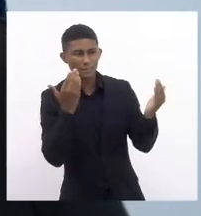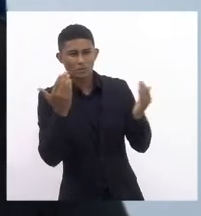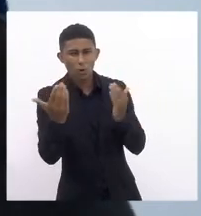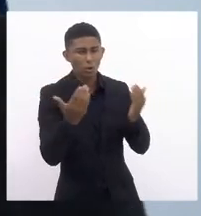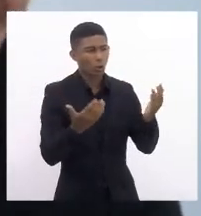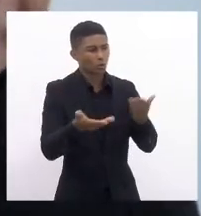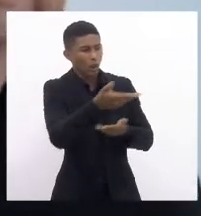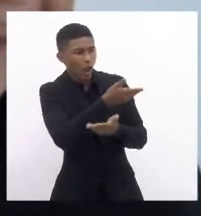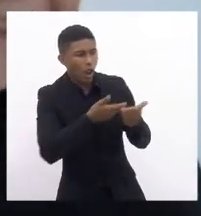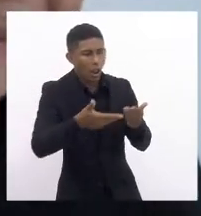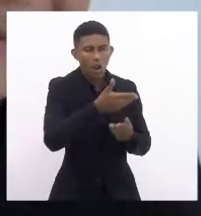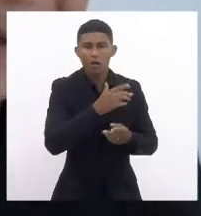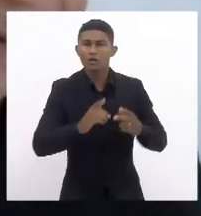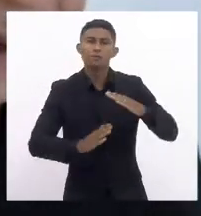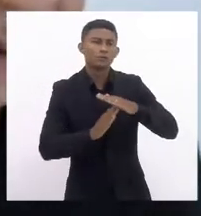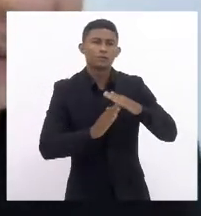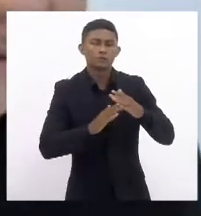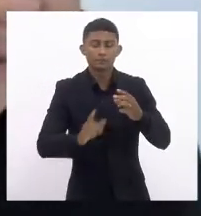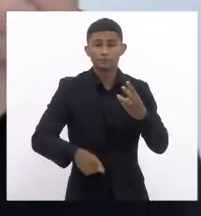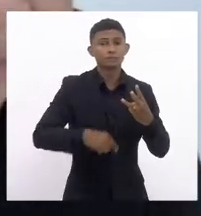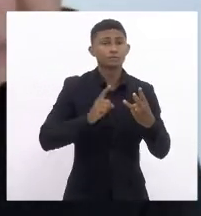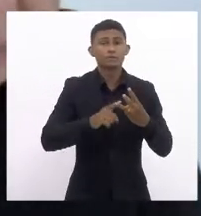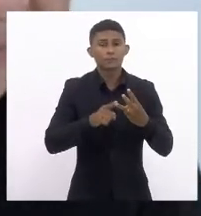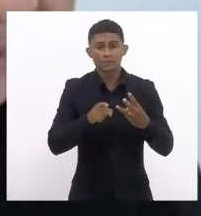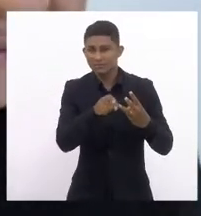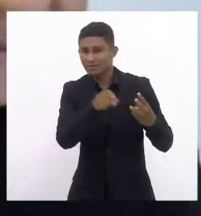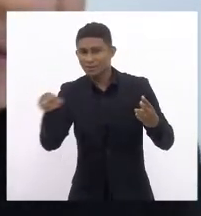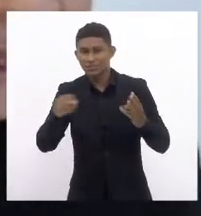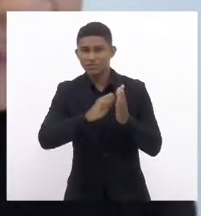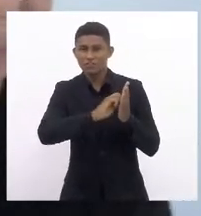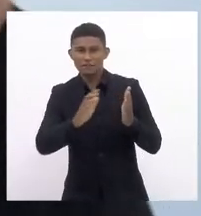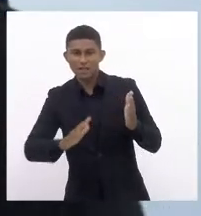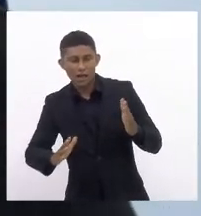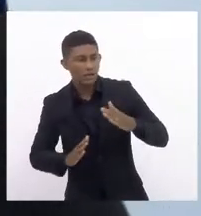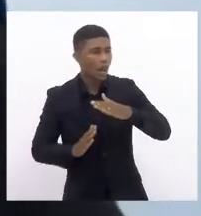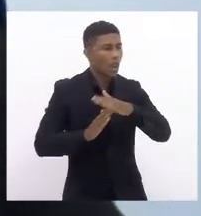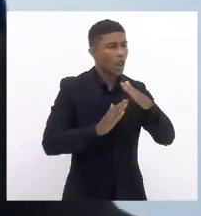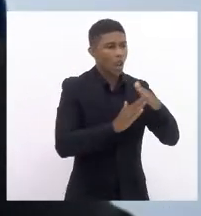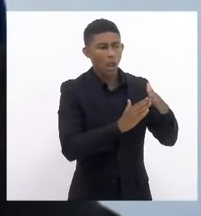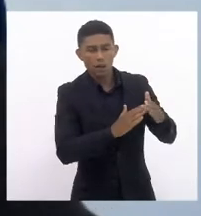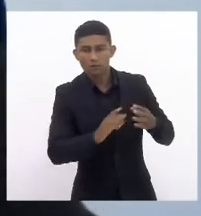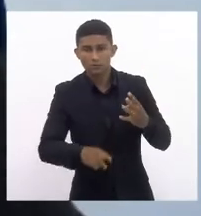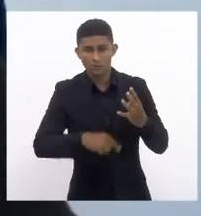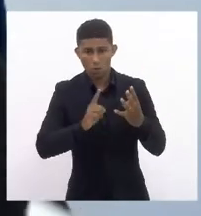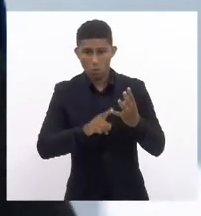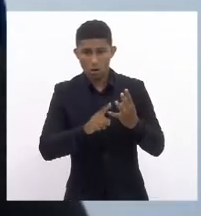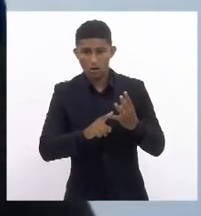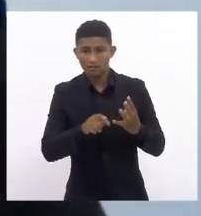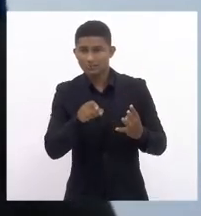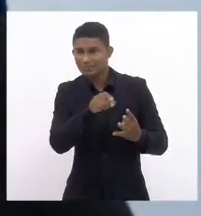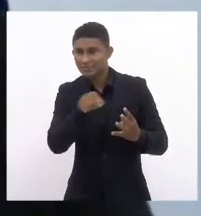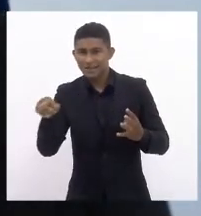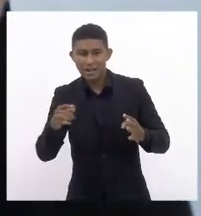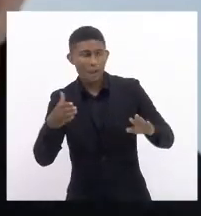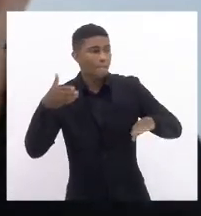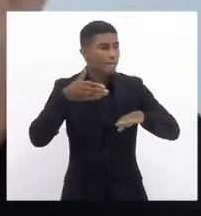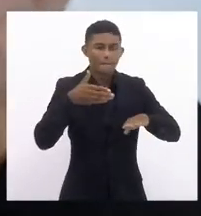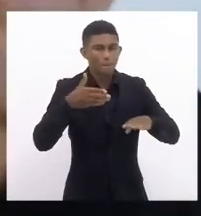3. A limitação no desempenho de atividades. E 4. A restrição de